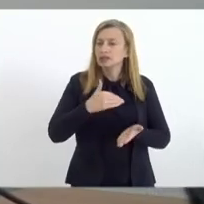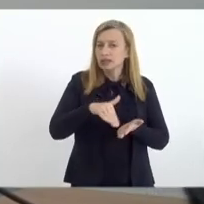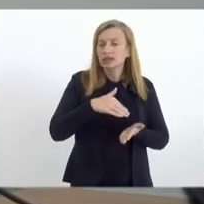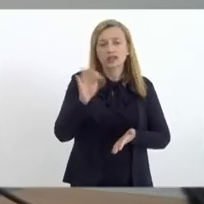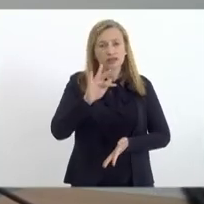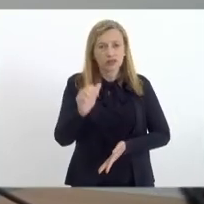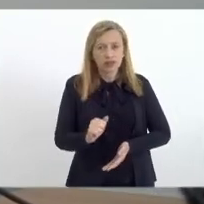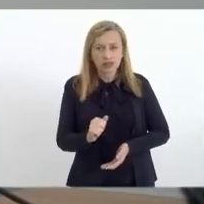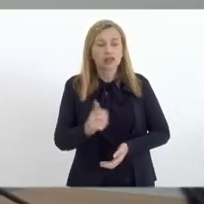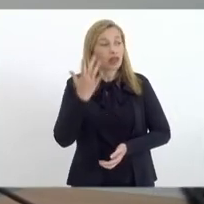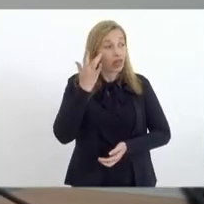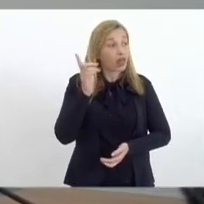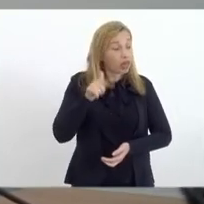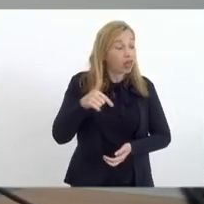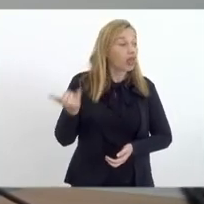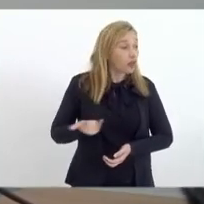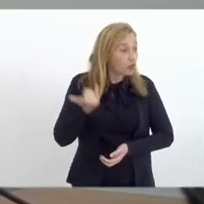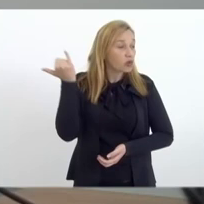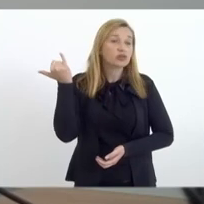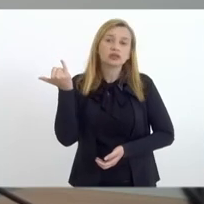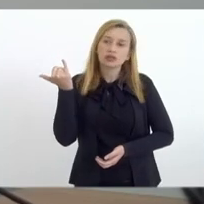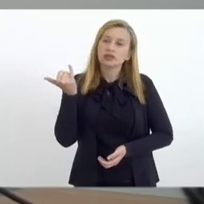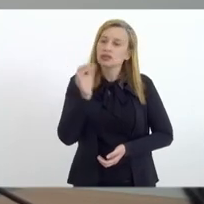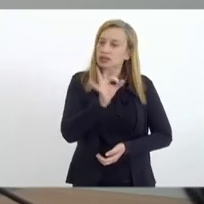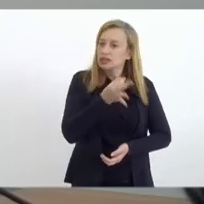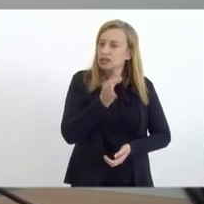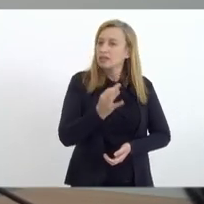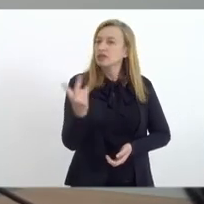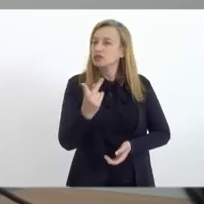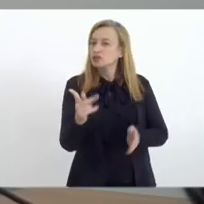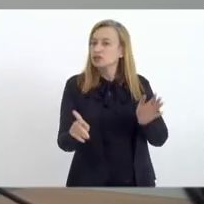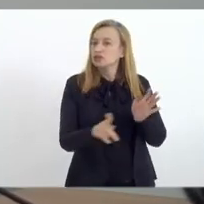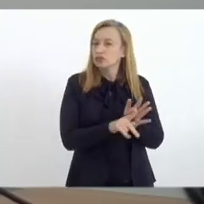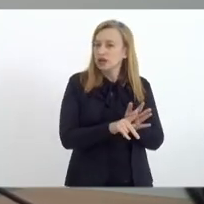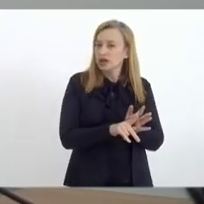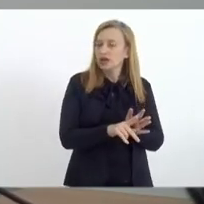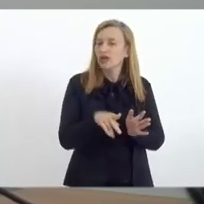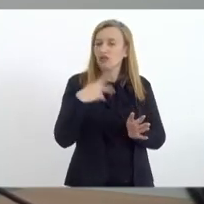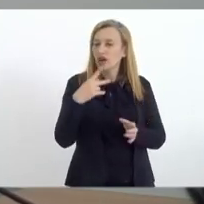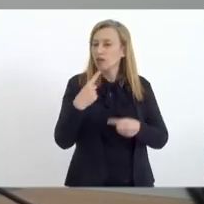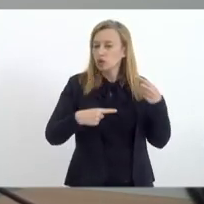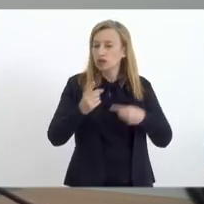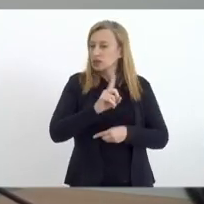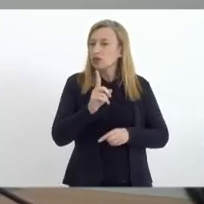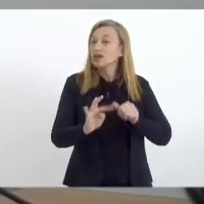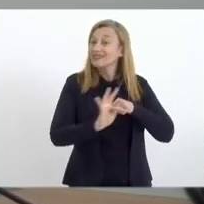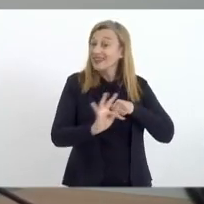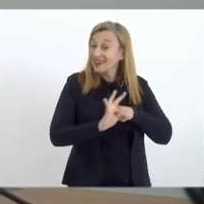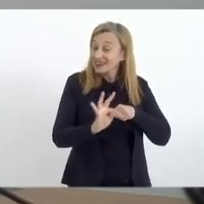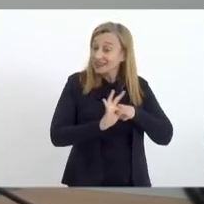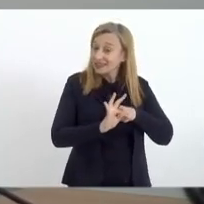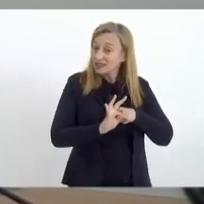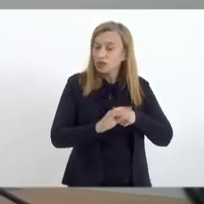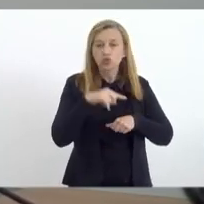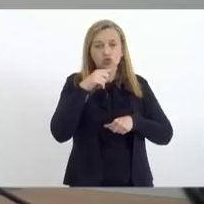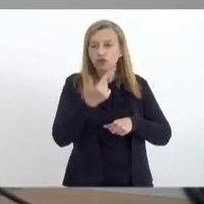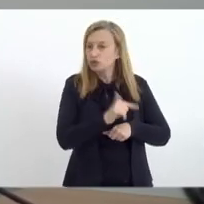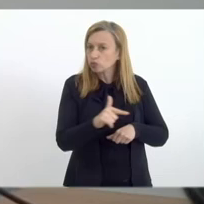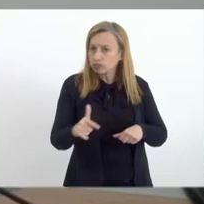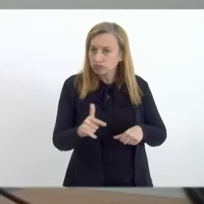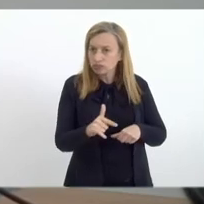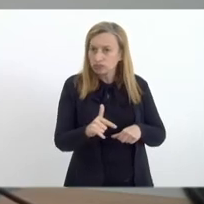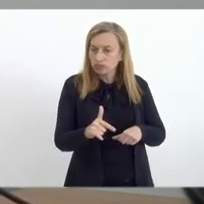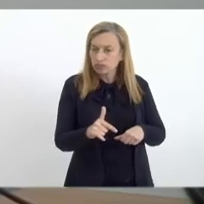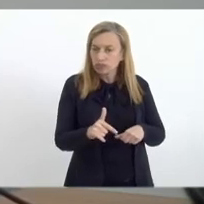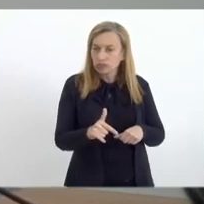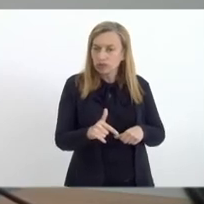Fazenda acha importante, né, que evidentemente não vou fazer uma fala política, que eu venho fazer uma fala técnica, mas não há dúvida